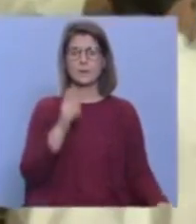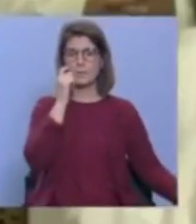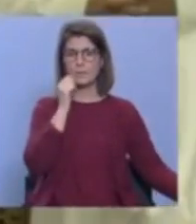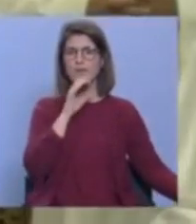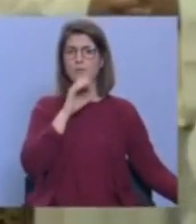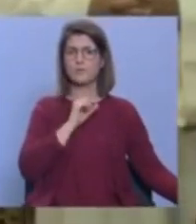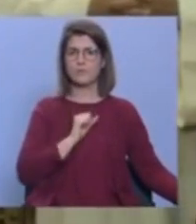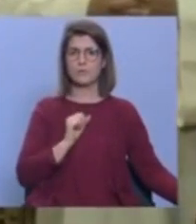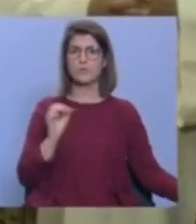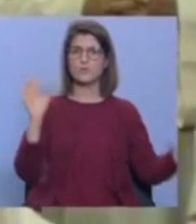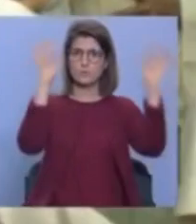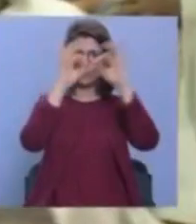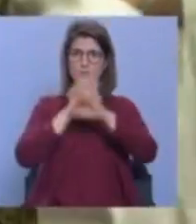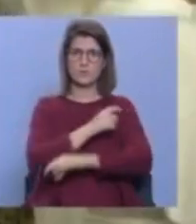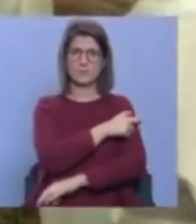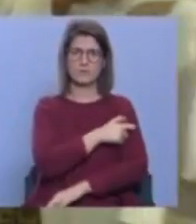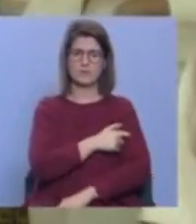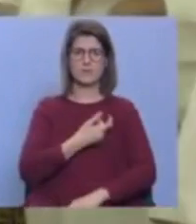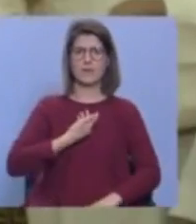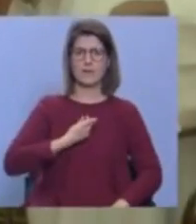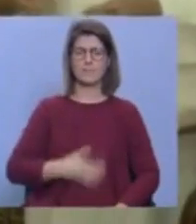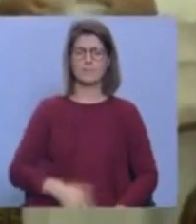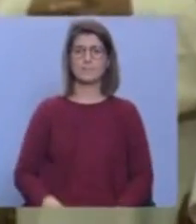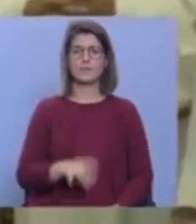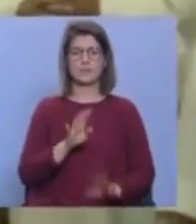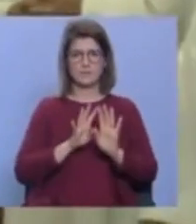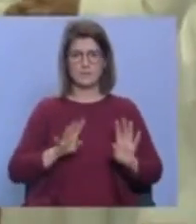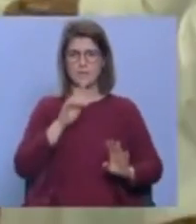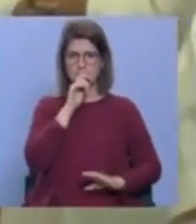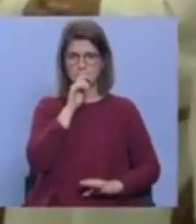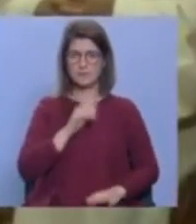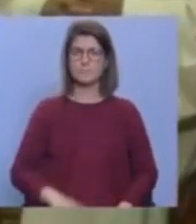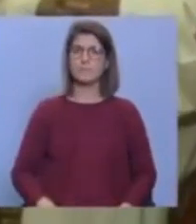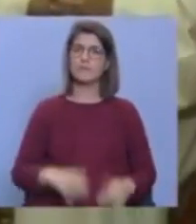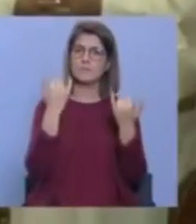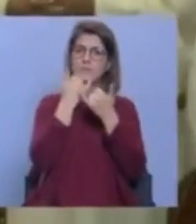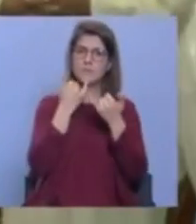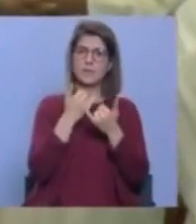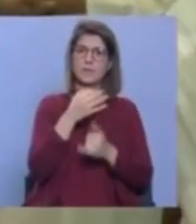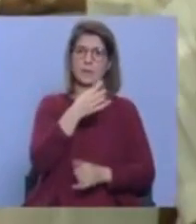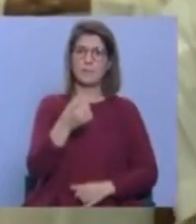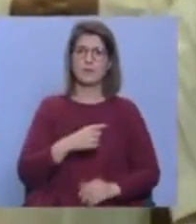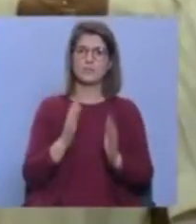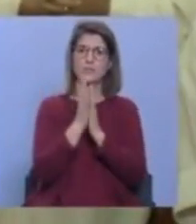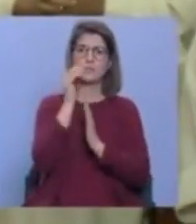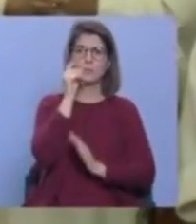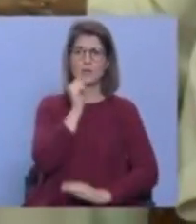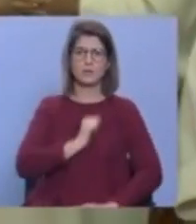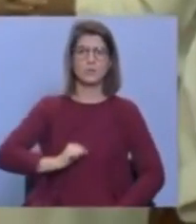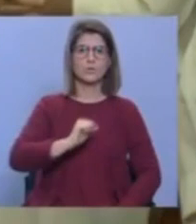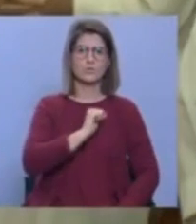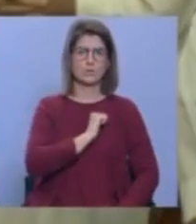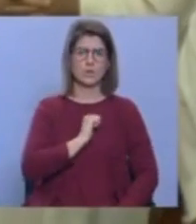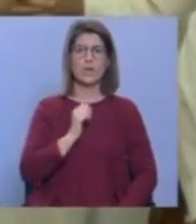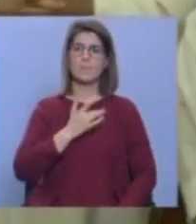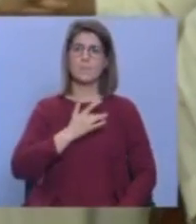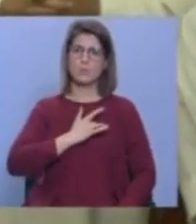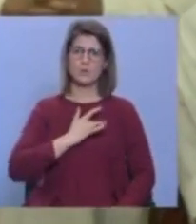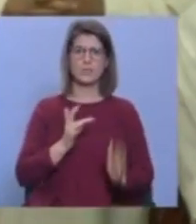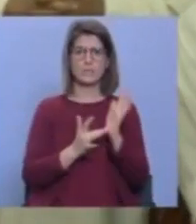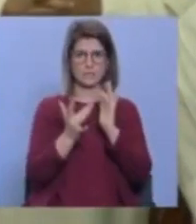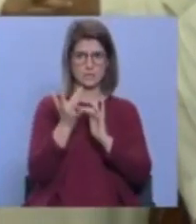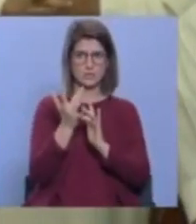Em nome do Pai, do Filho e do Espírito Santo. A graça e a paz, Deus nosso Pai, o amor de Jesus Cristo